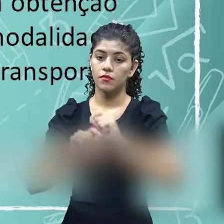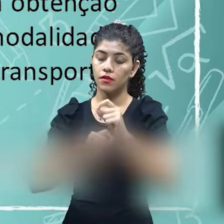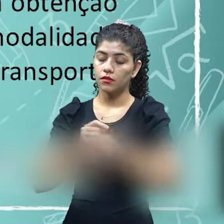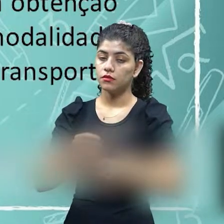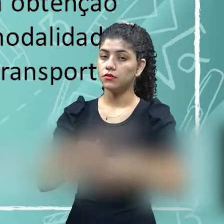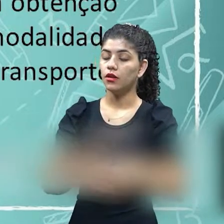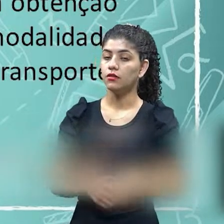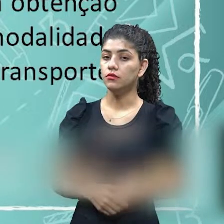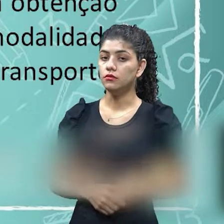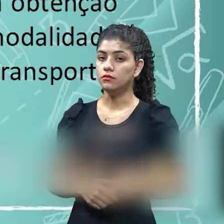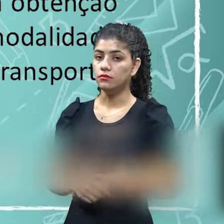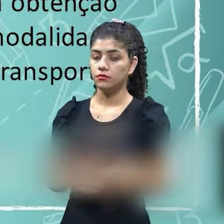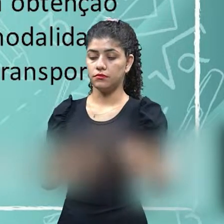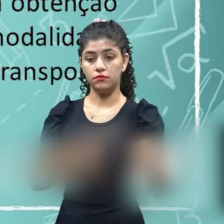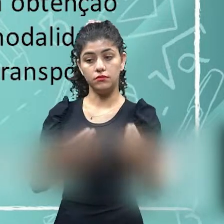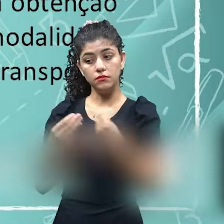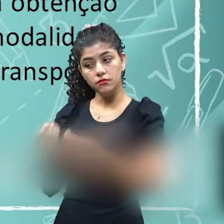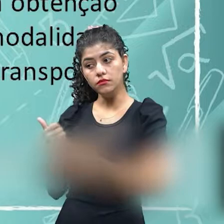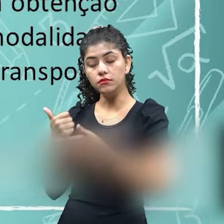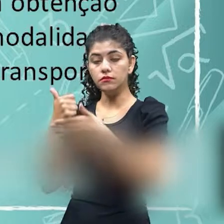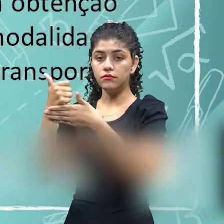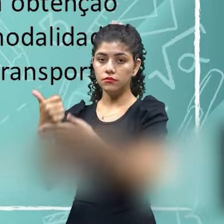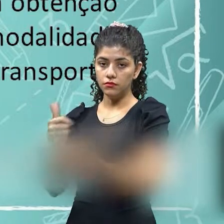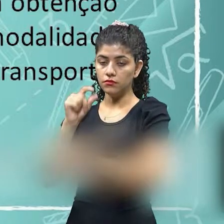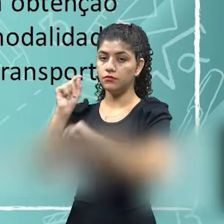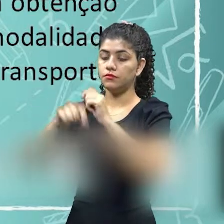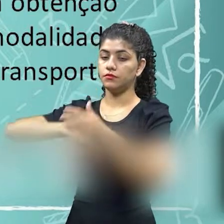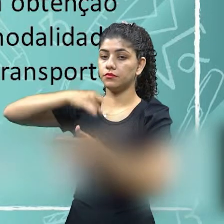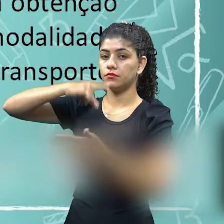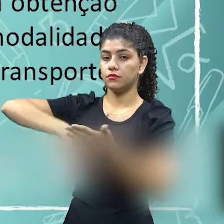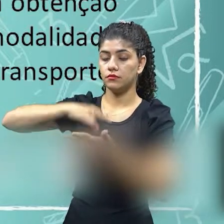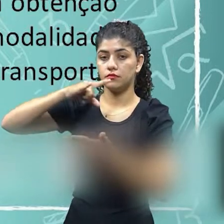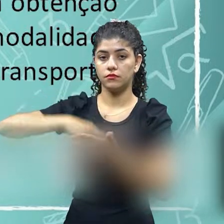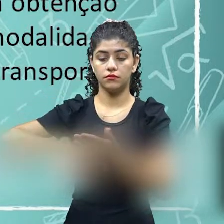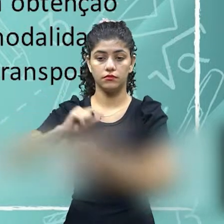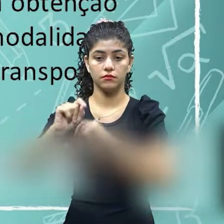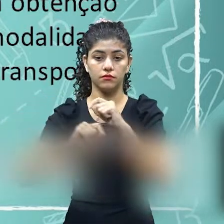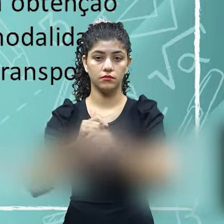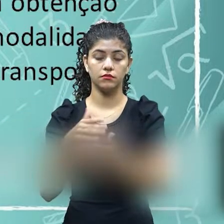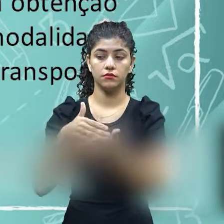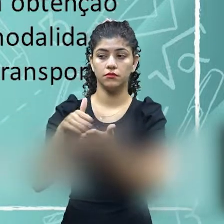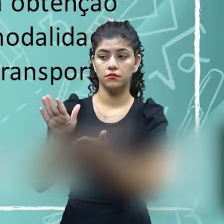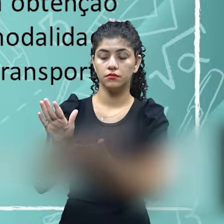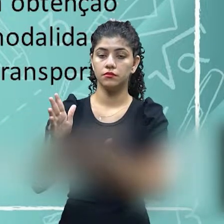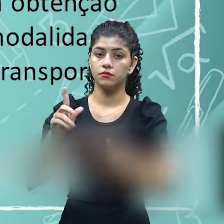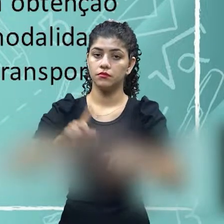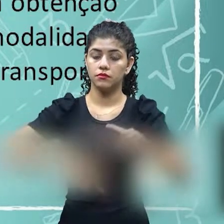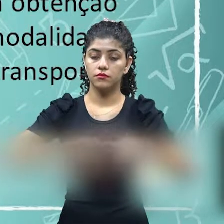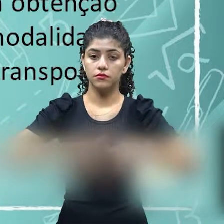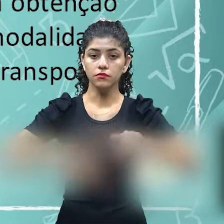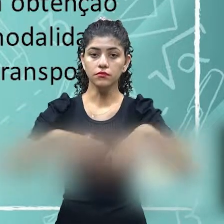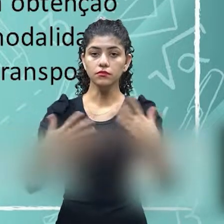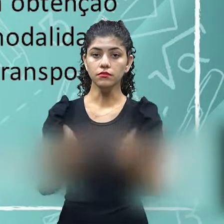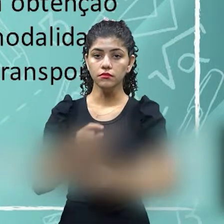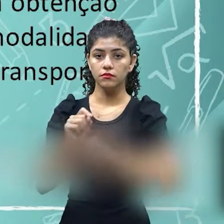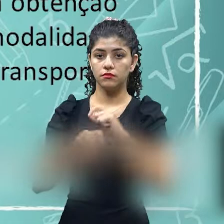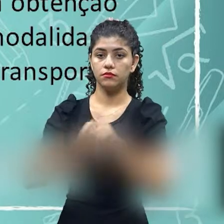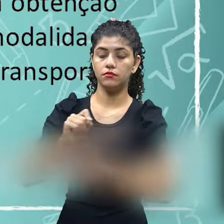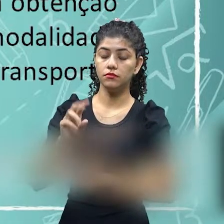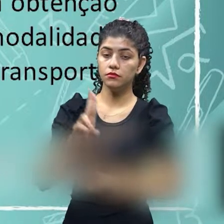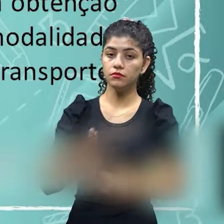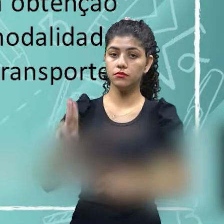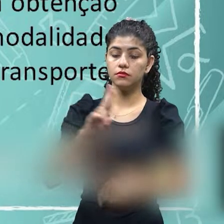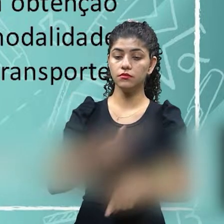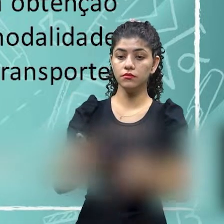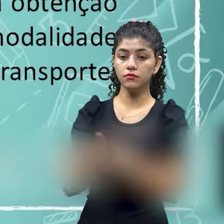prestar ao importador assistência na obtenção de documentos para despacho do produto. Essa modalidade pode ser utilizada